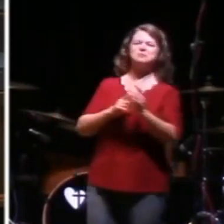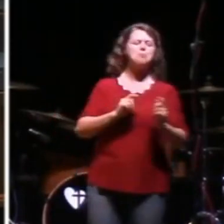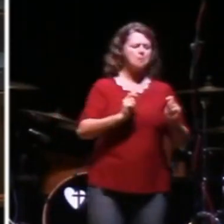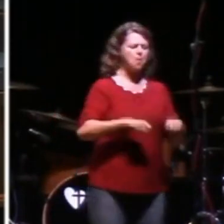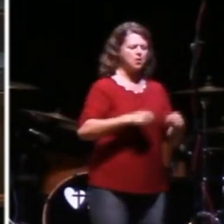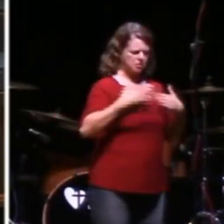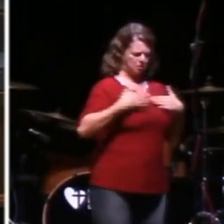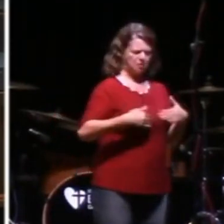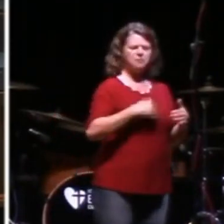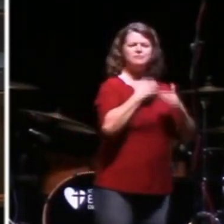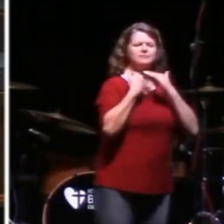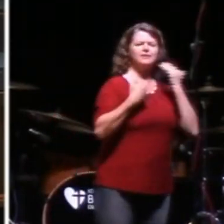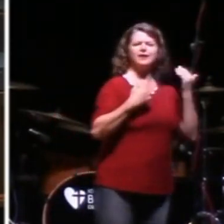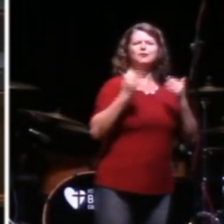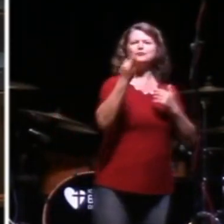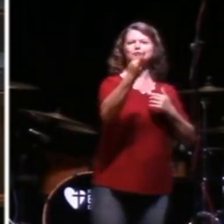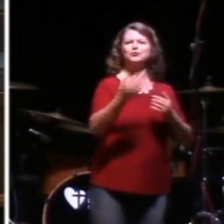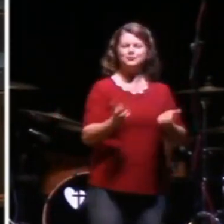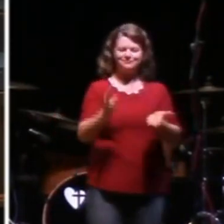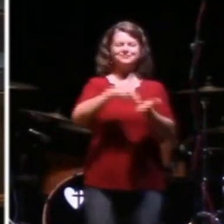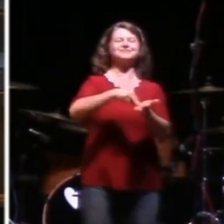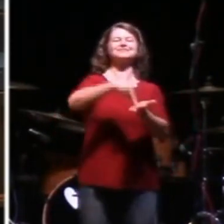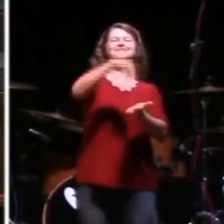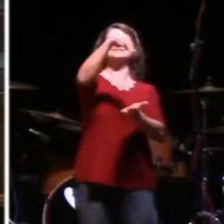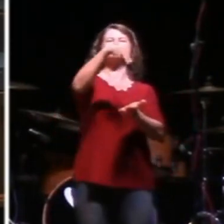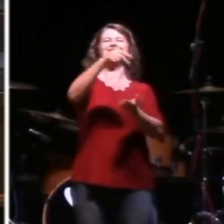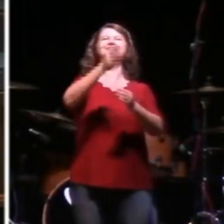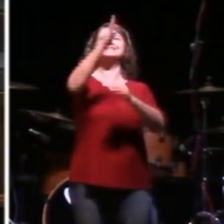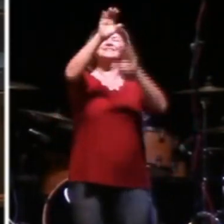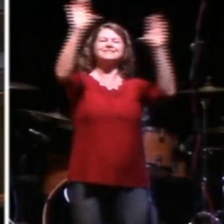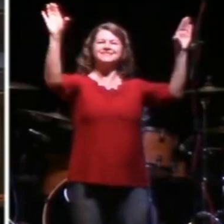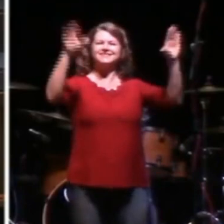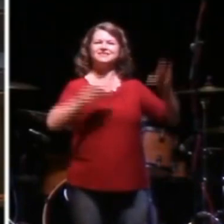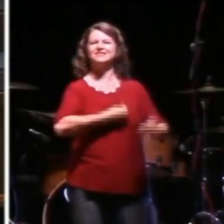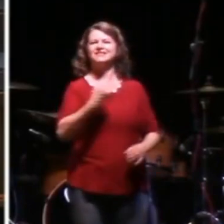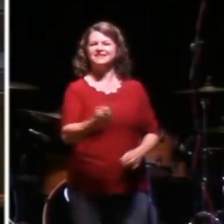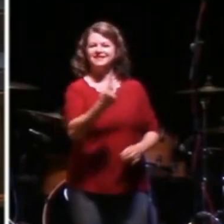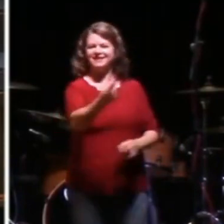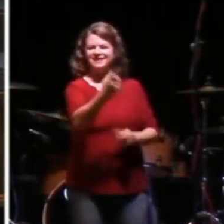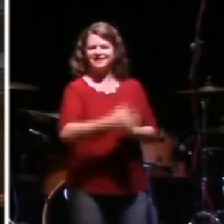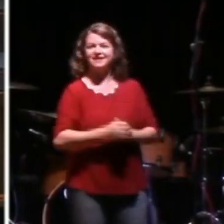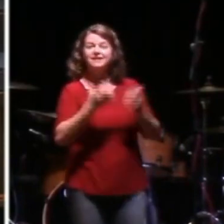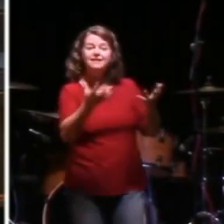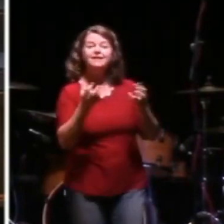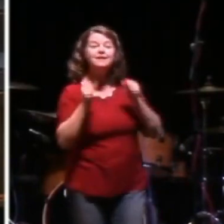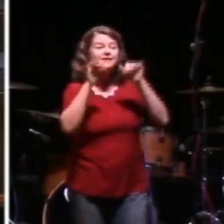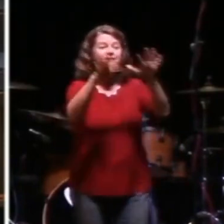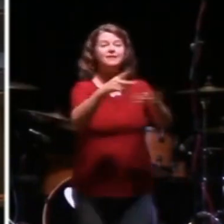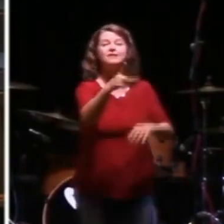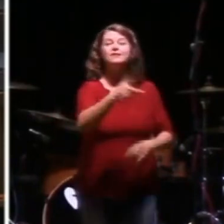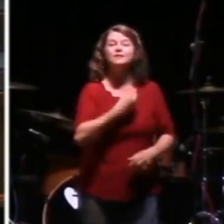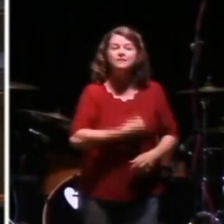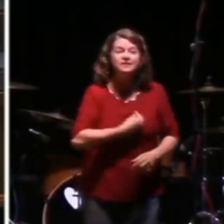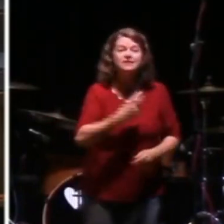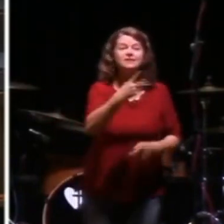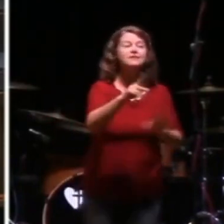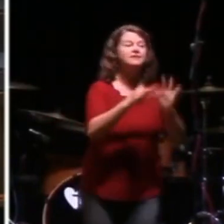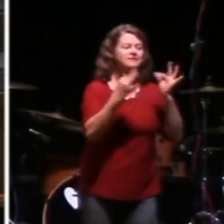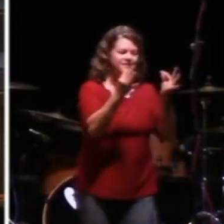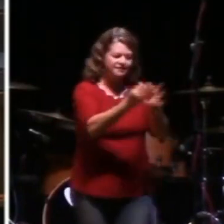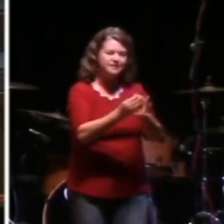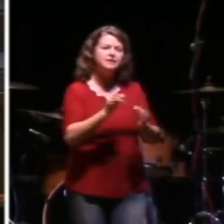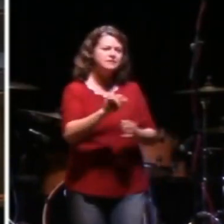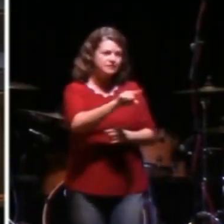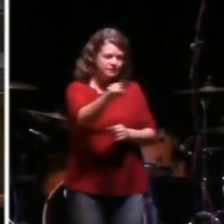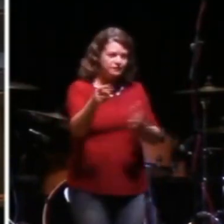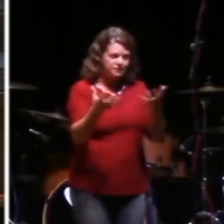eu quero abençoar sua vida e aquela abençoar também sua família se você quiser e puder você pode